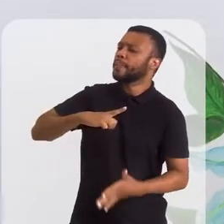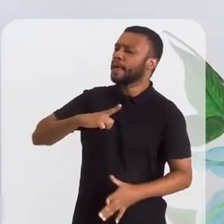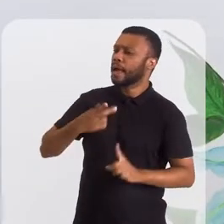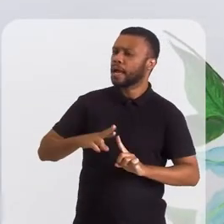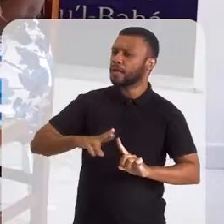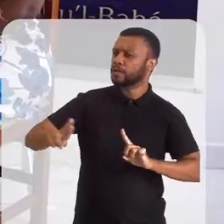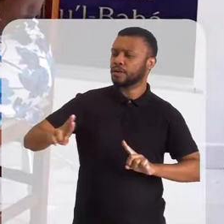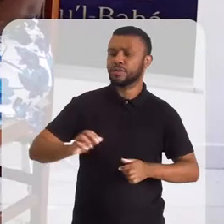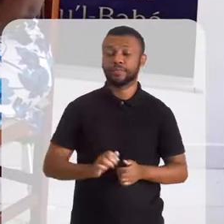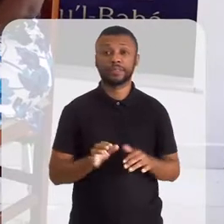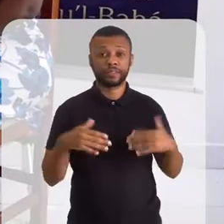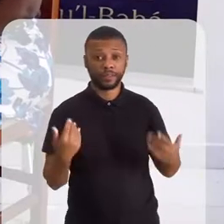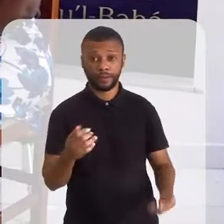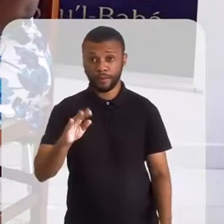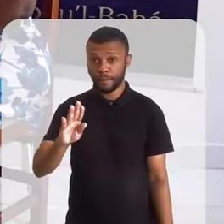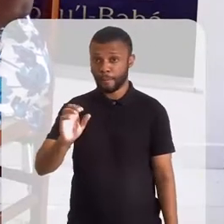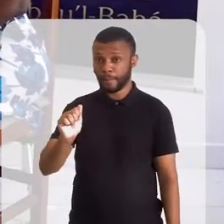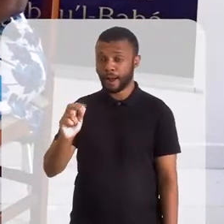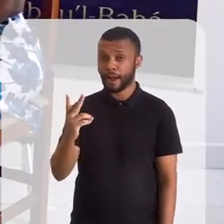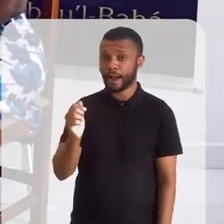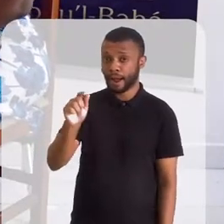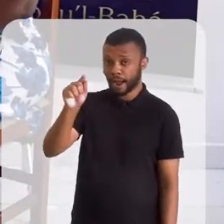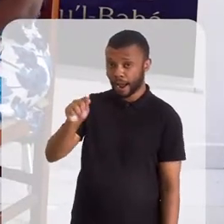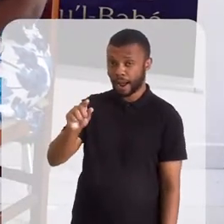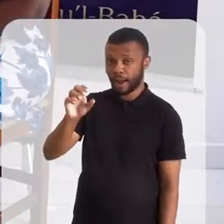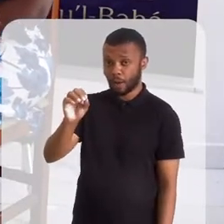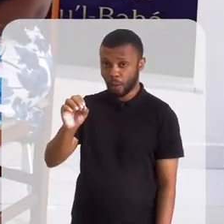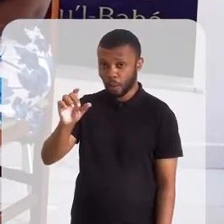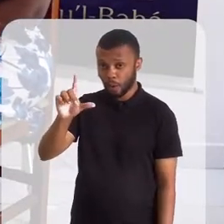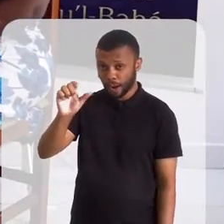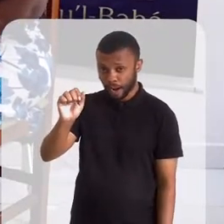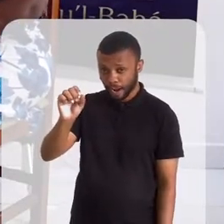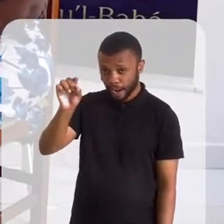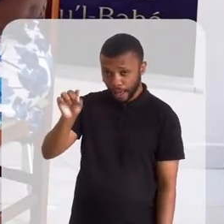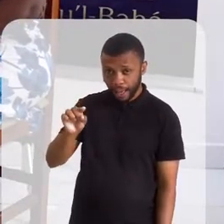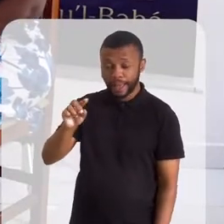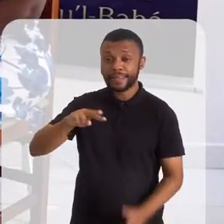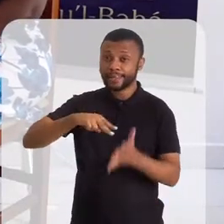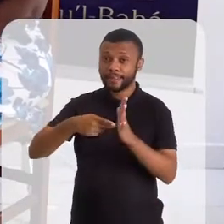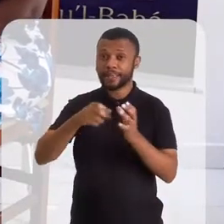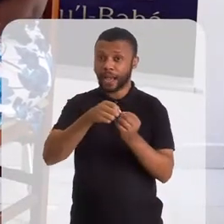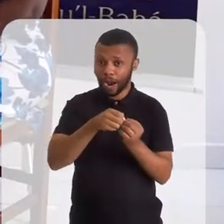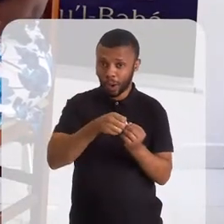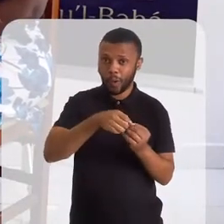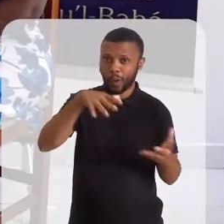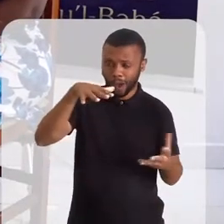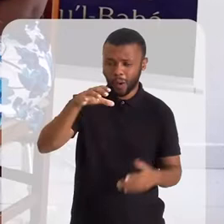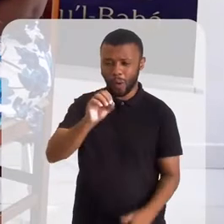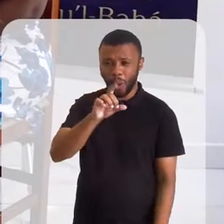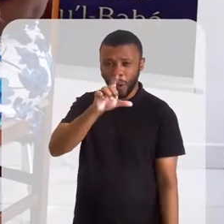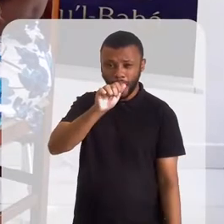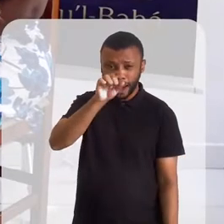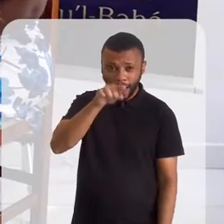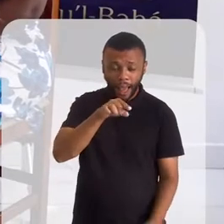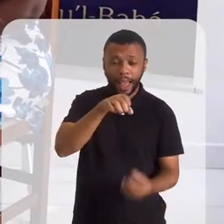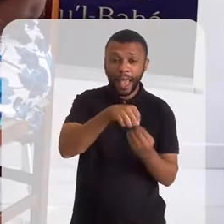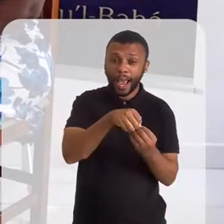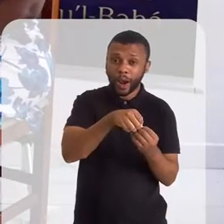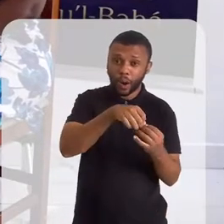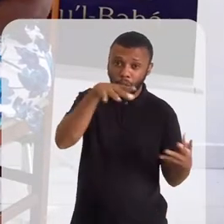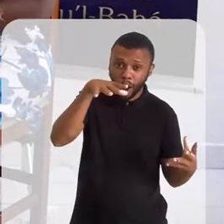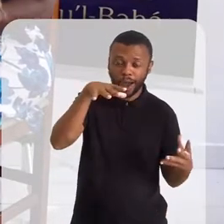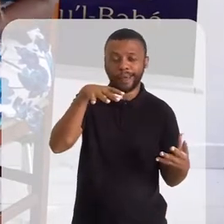existe a Fé Bahá'í? Então, Bahá'u'lláh, que é o fundador da fé Bahá'í, Bahá'u'lláh significa glória, glória de Deus,